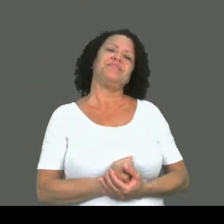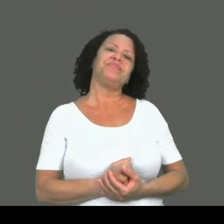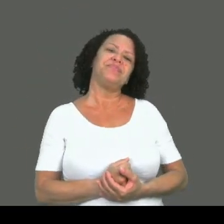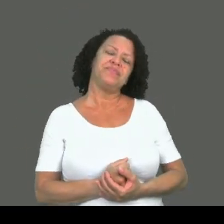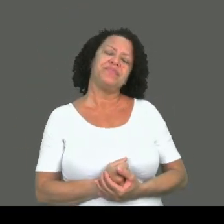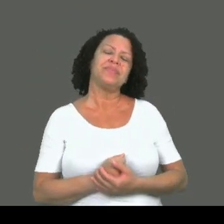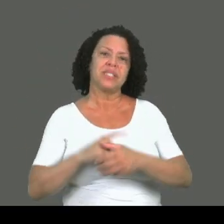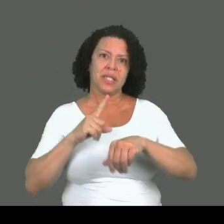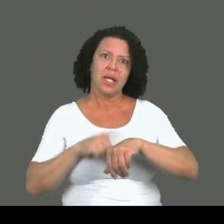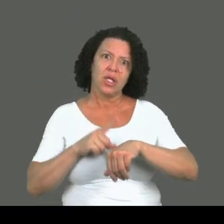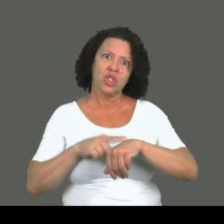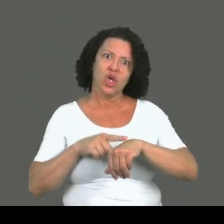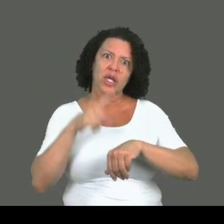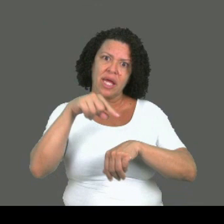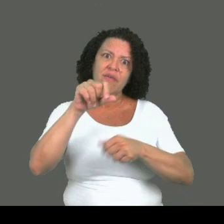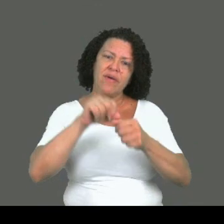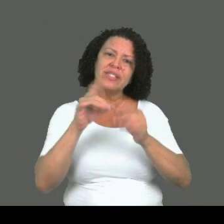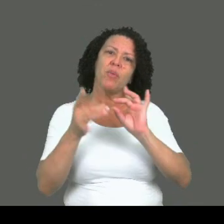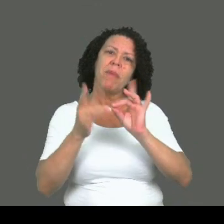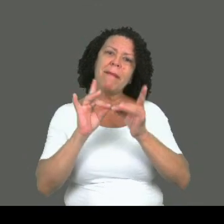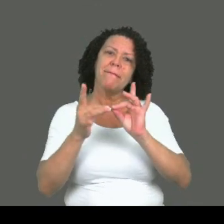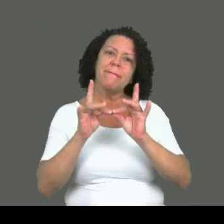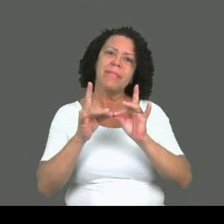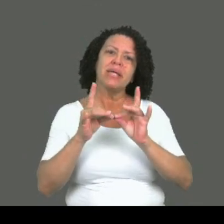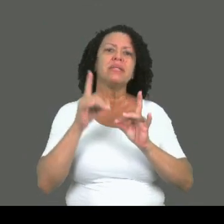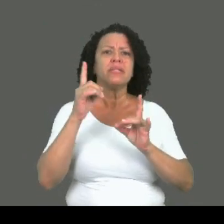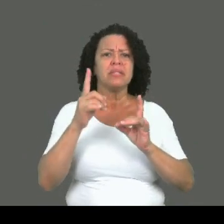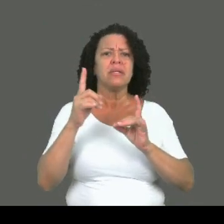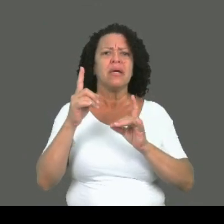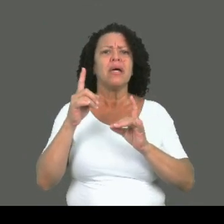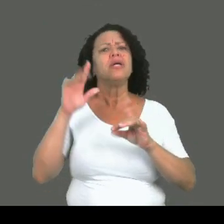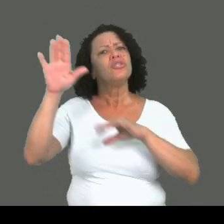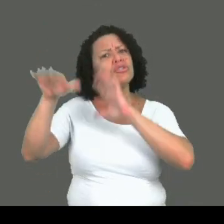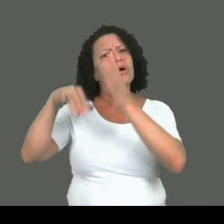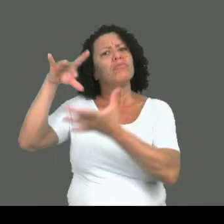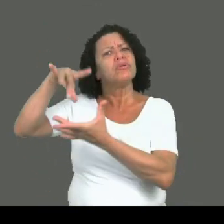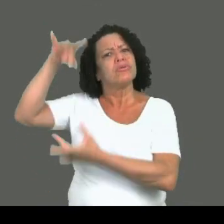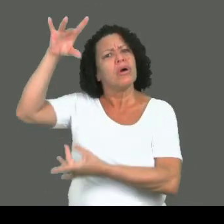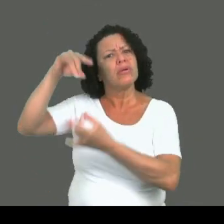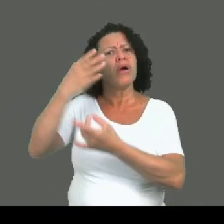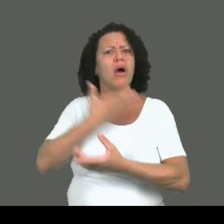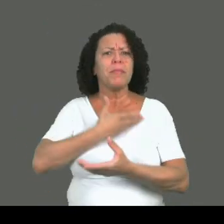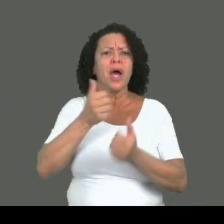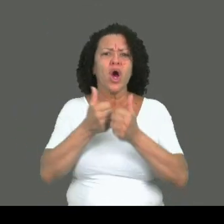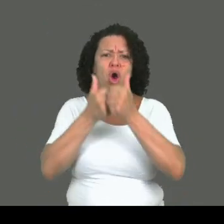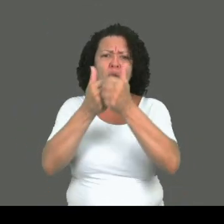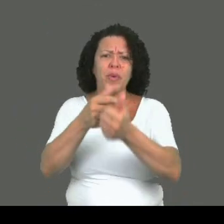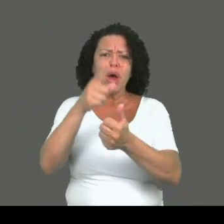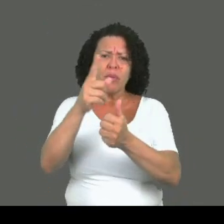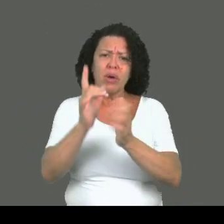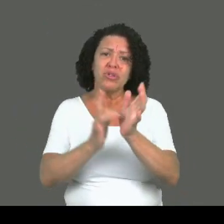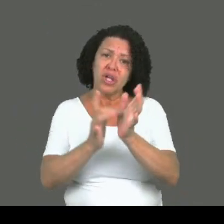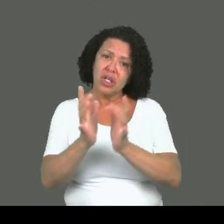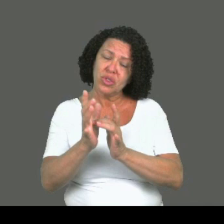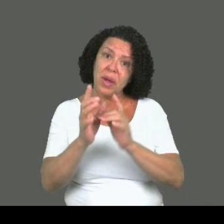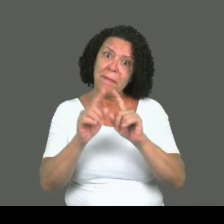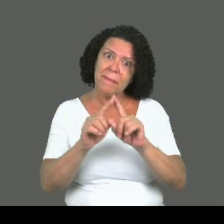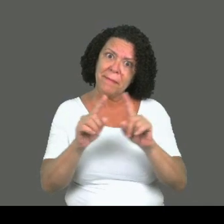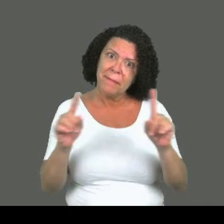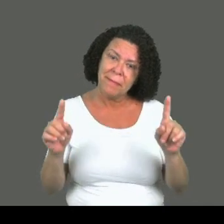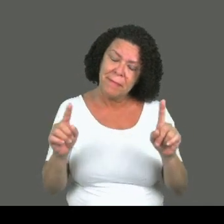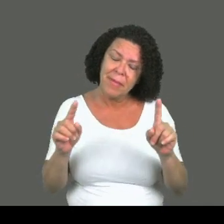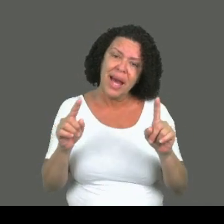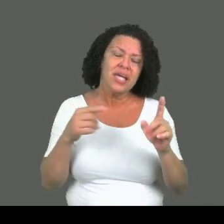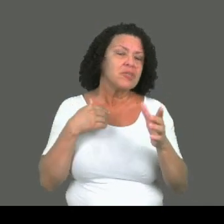na hora que a gente tem que fazer uma prece, a gente vai chamar pelos nossos protetores espirituais, a gente vai chamar por Jesus. Mas, independente